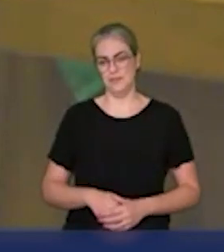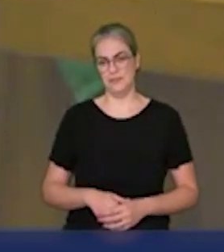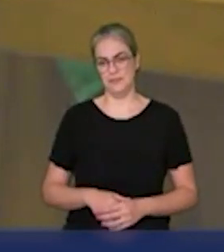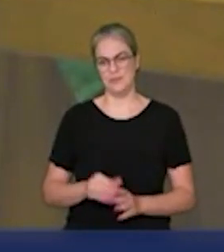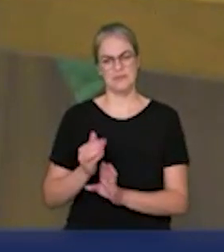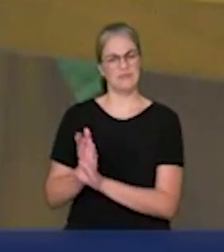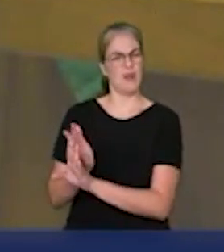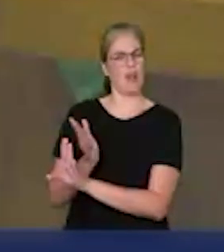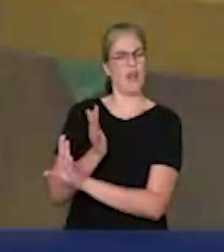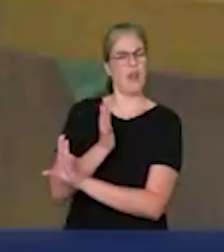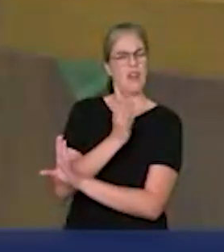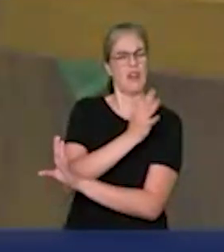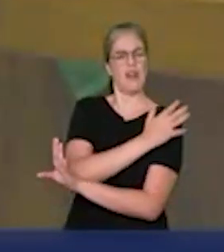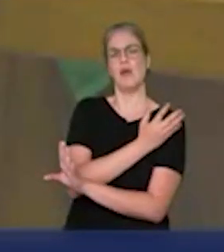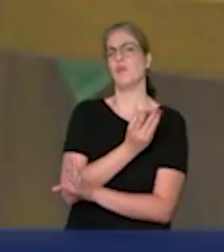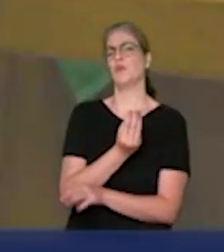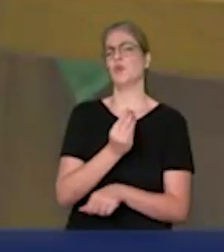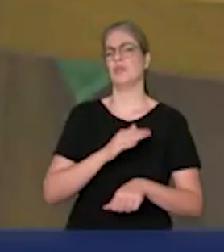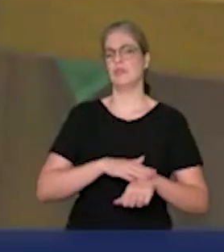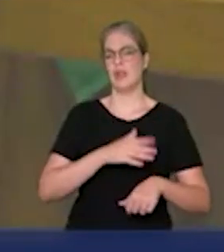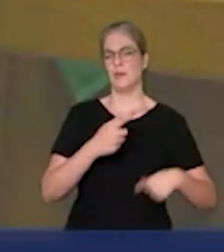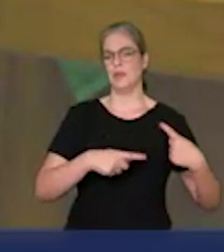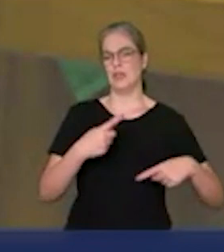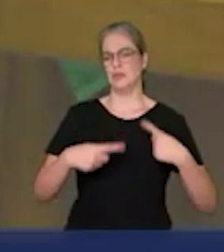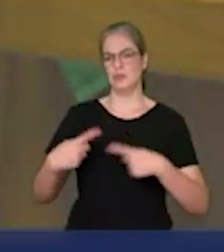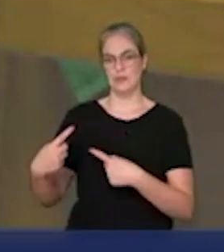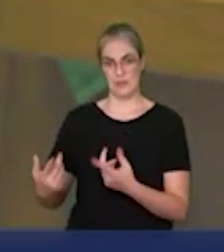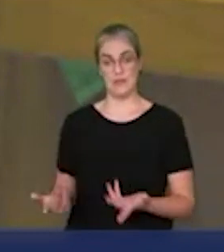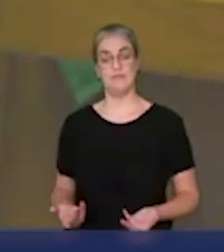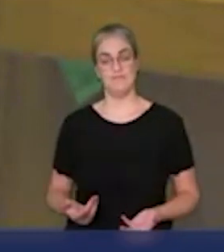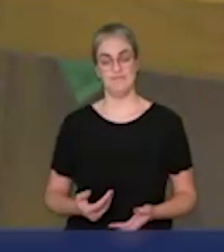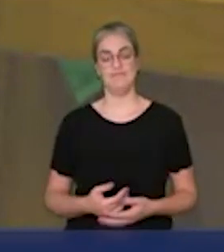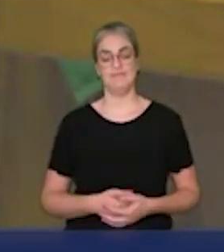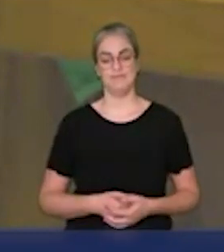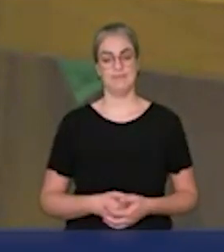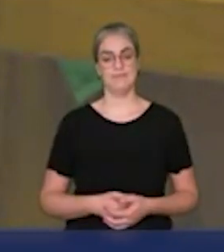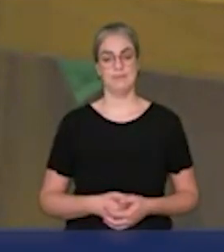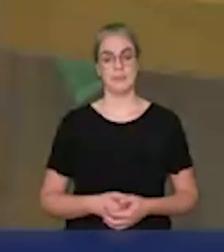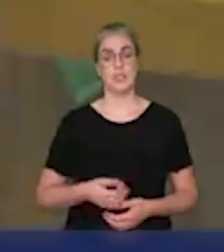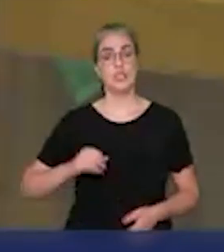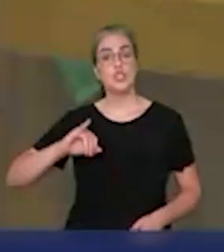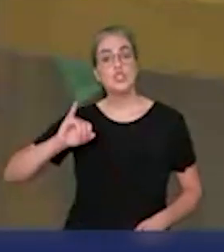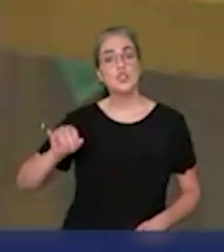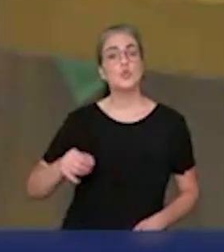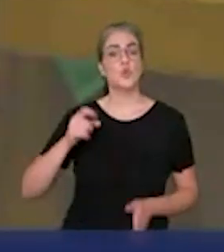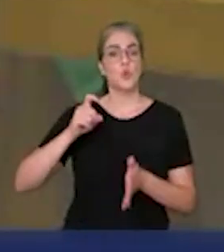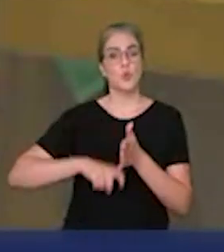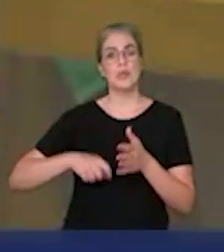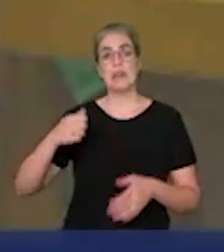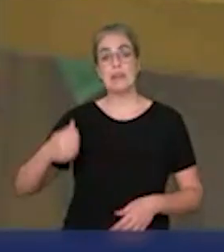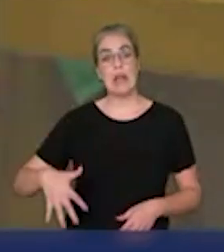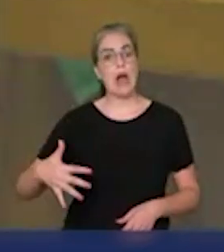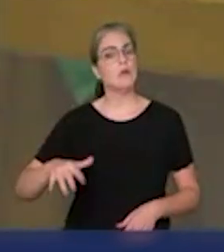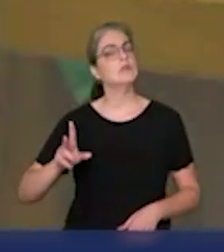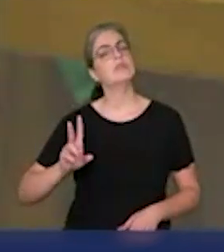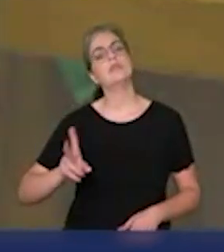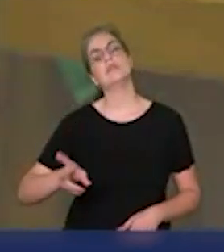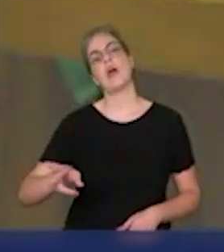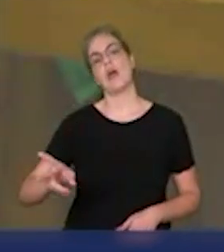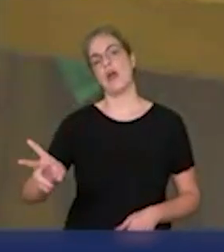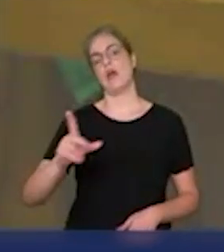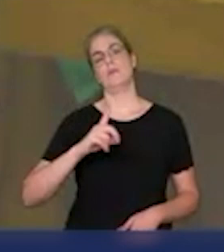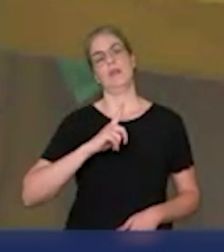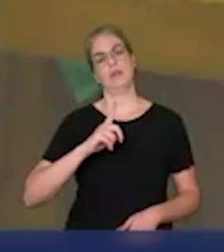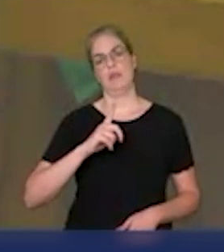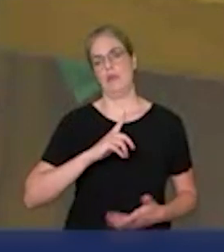casa. E a questão dos juros altos sempre foi um problema. E tem razão o